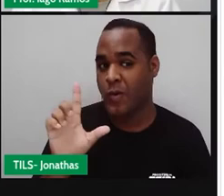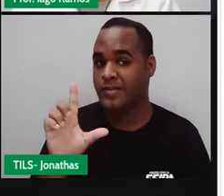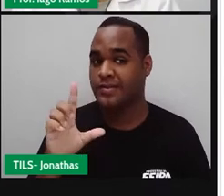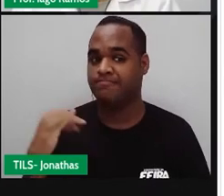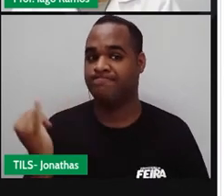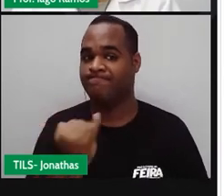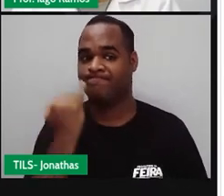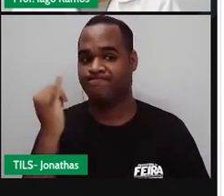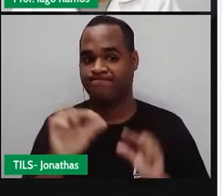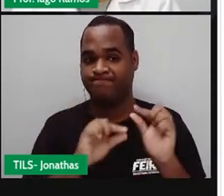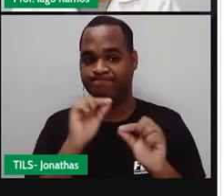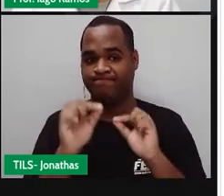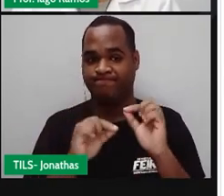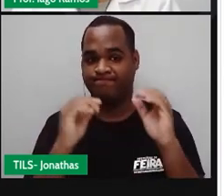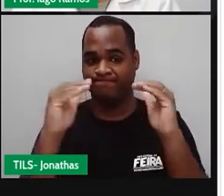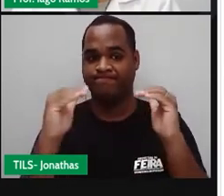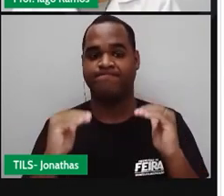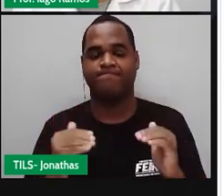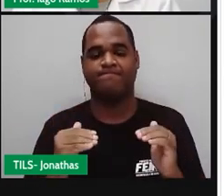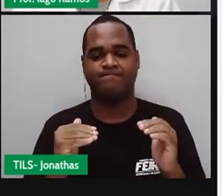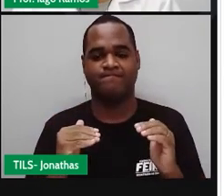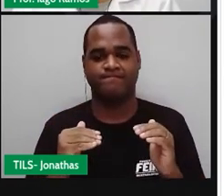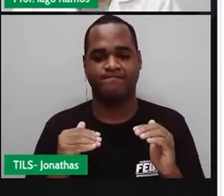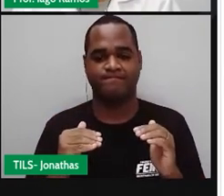situação aqui embaixo